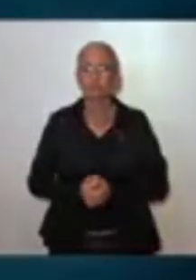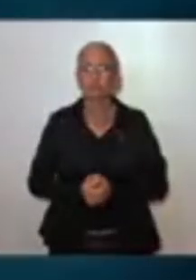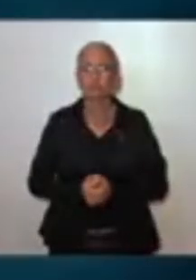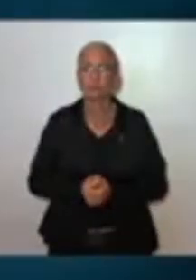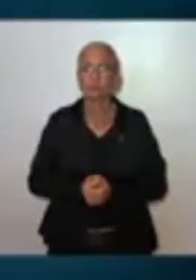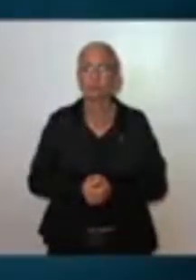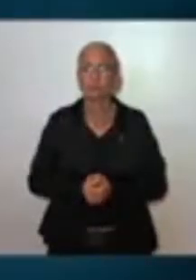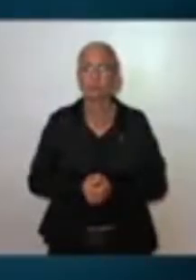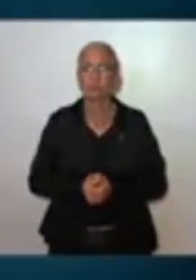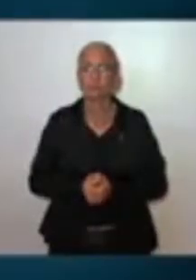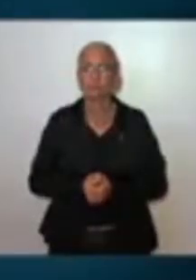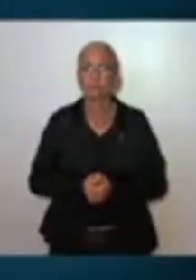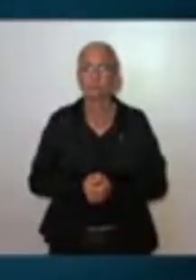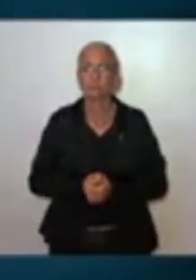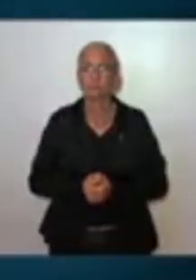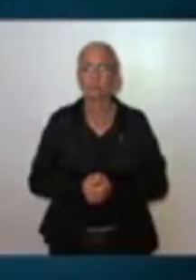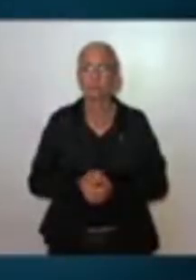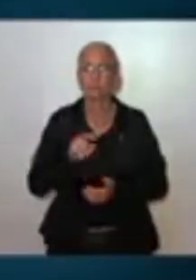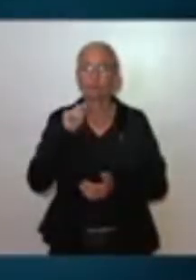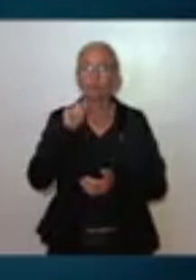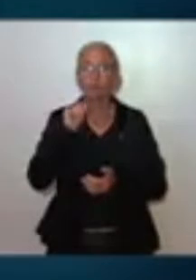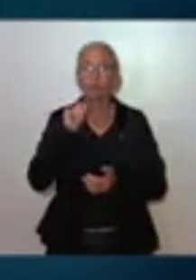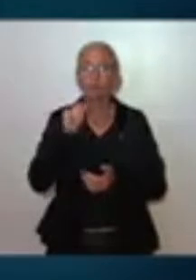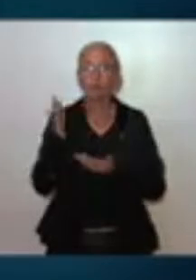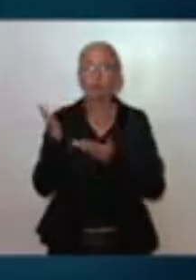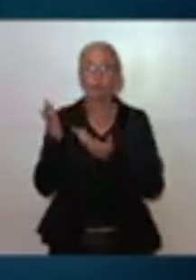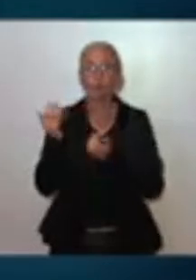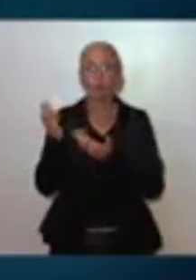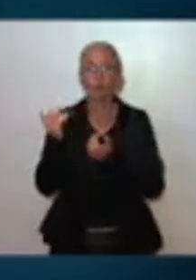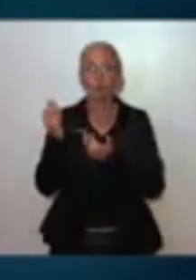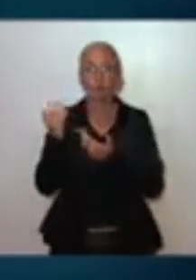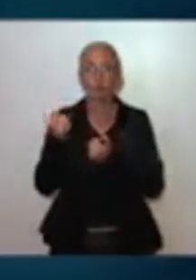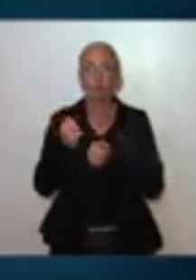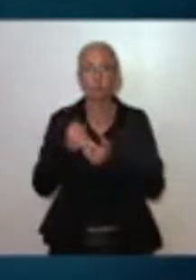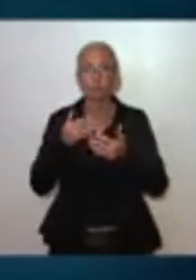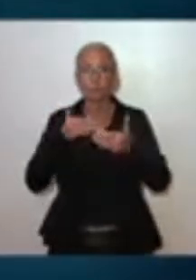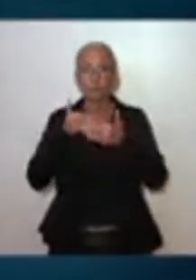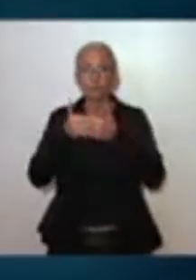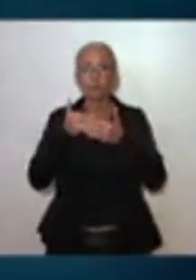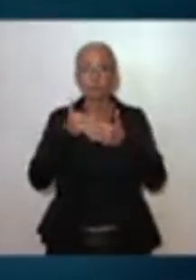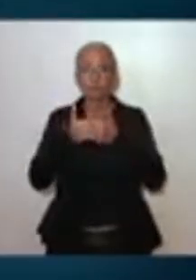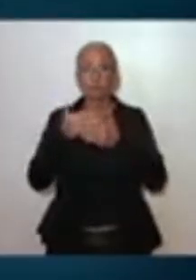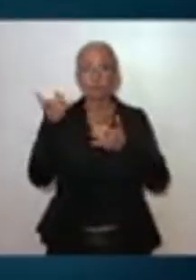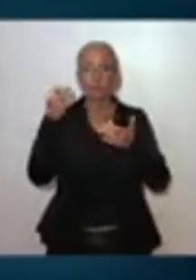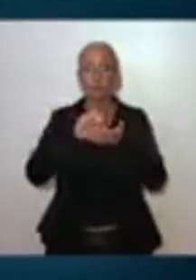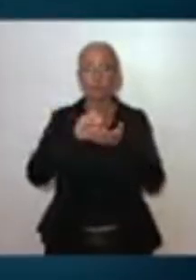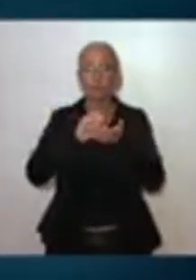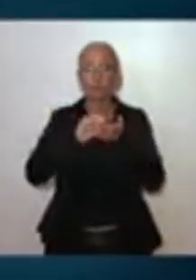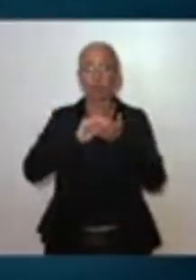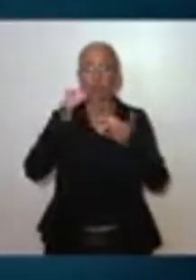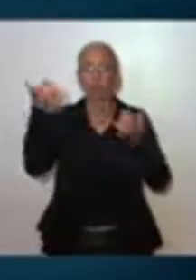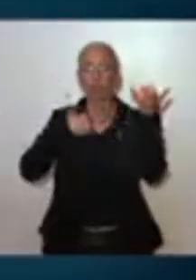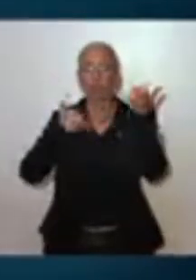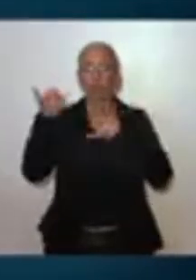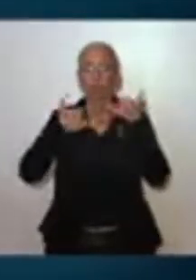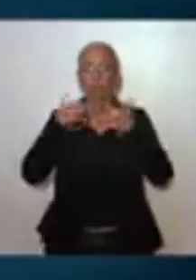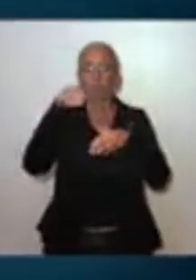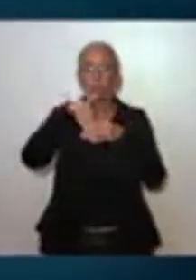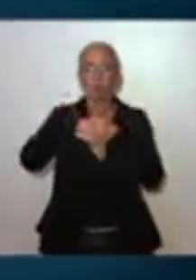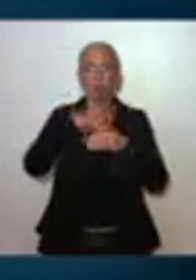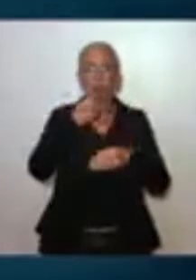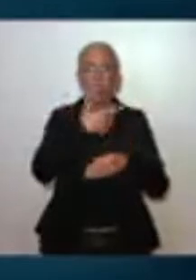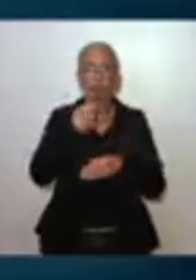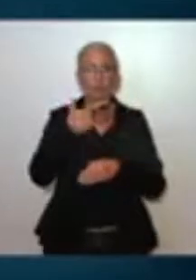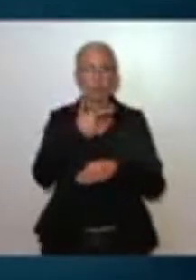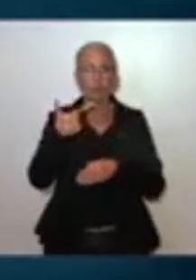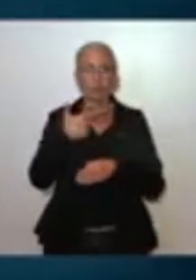Ministro que papel cabe aos jovens no enfrentamento à desinformação da eleição 2022